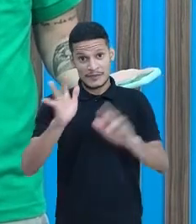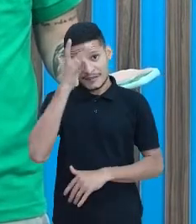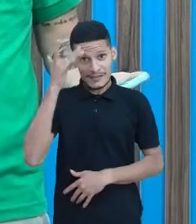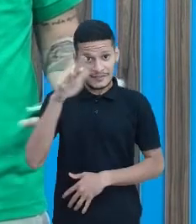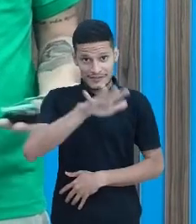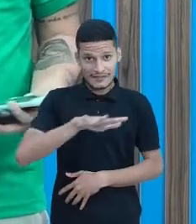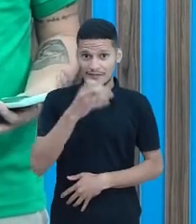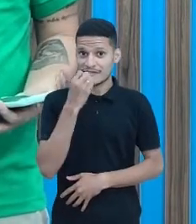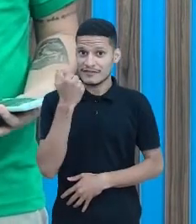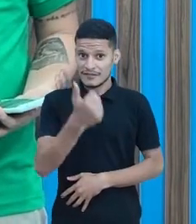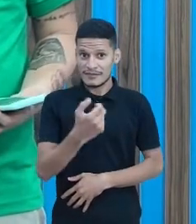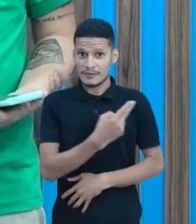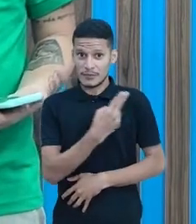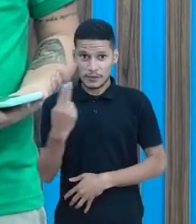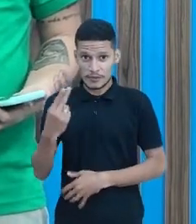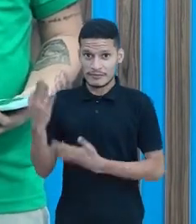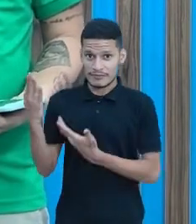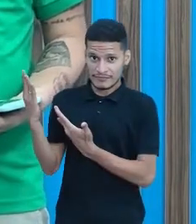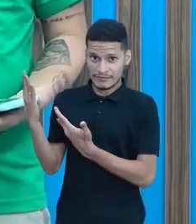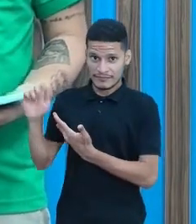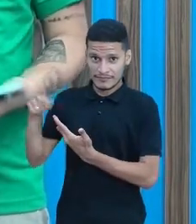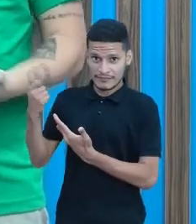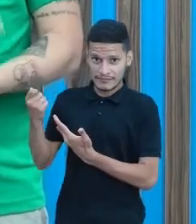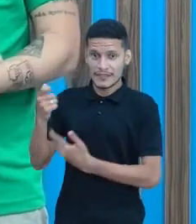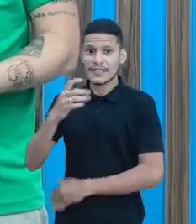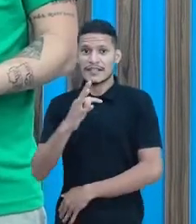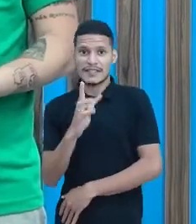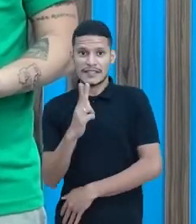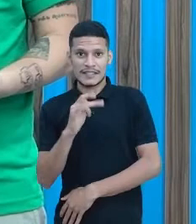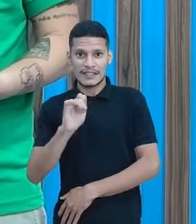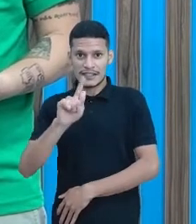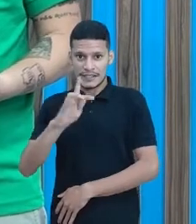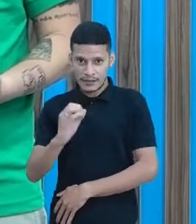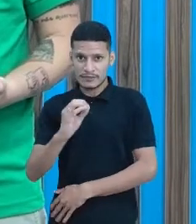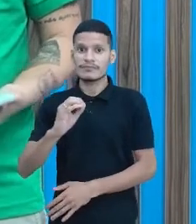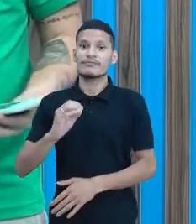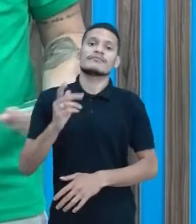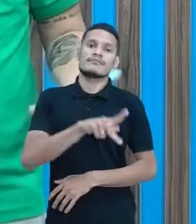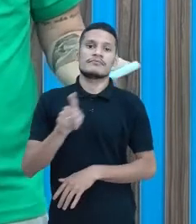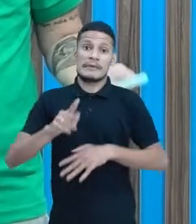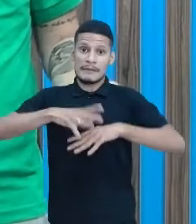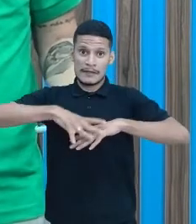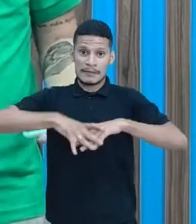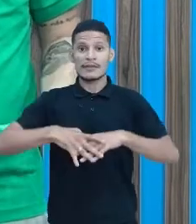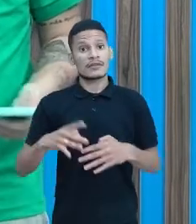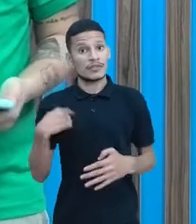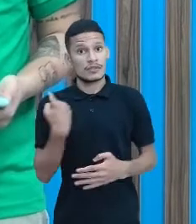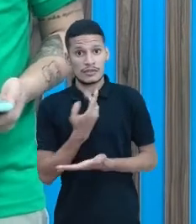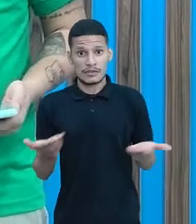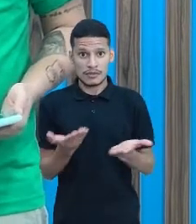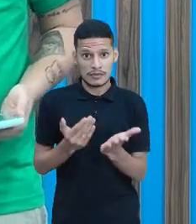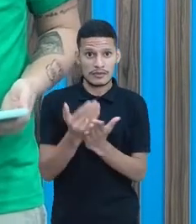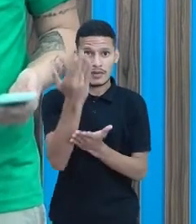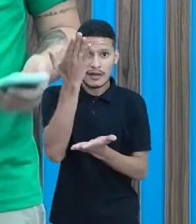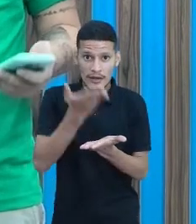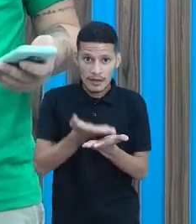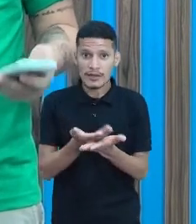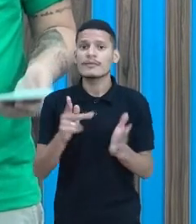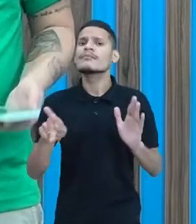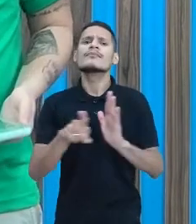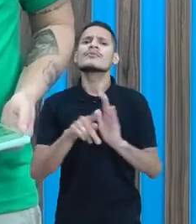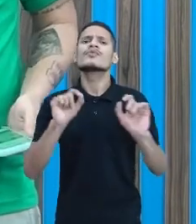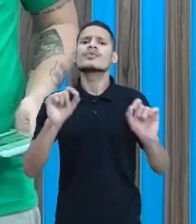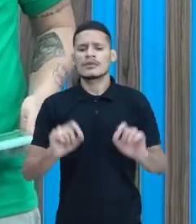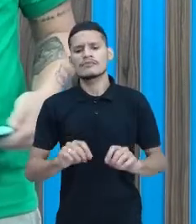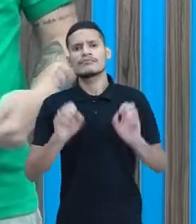pessoal, tudo bem? Eu me chamo Tiago, professor de matemática, e estamos iniciando mais uma aula da Escola Municipal para Aulas